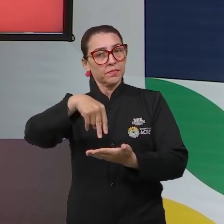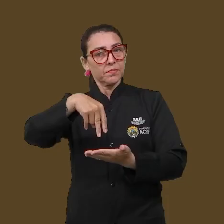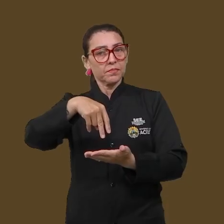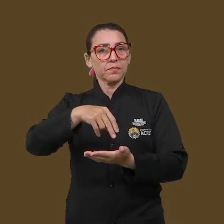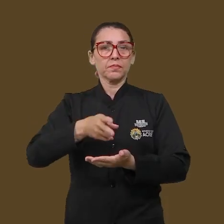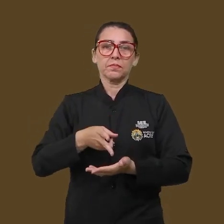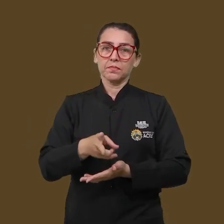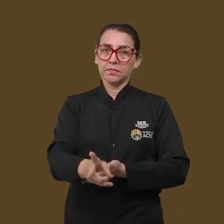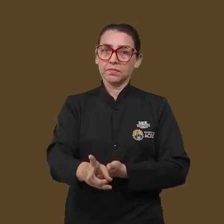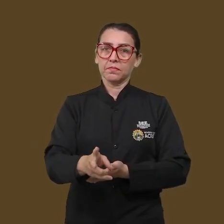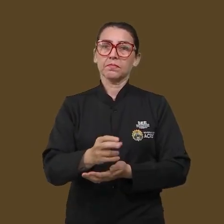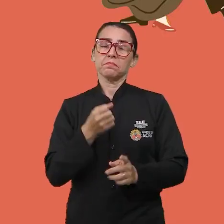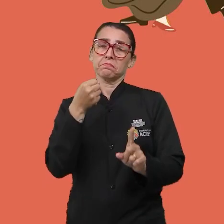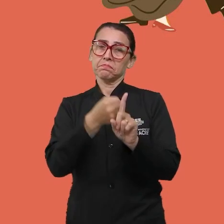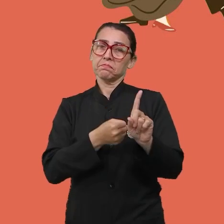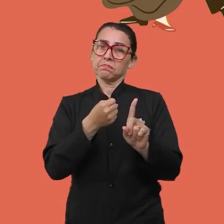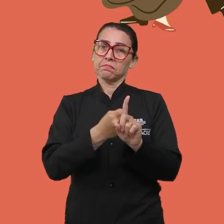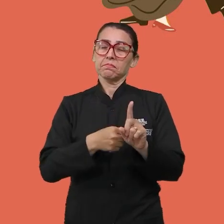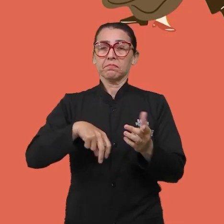Vamos seguindo,